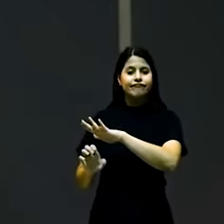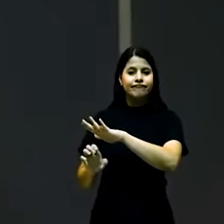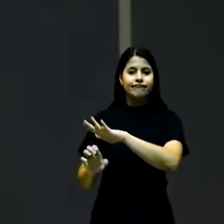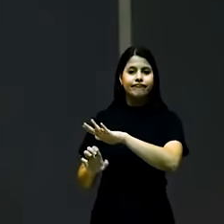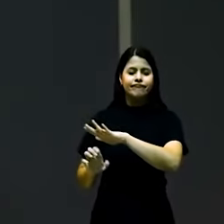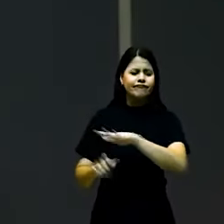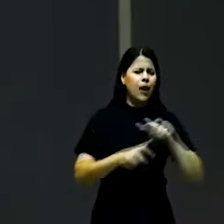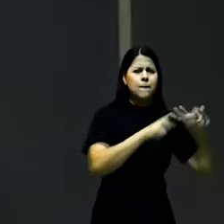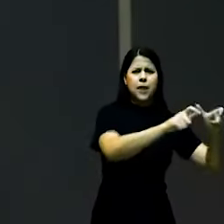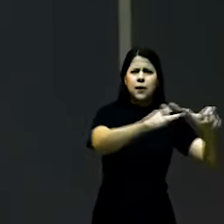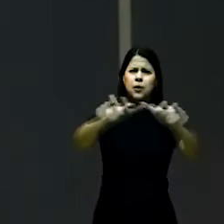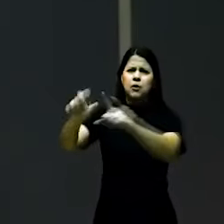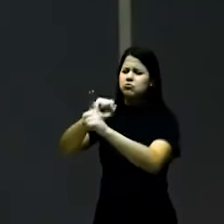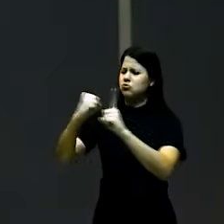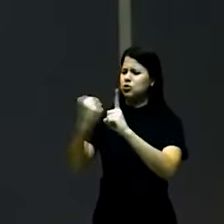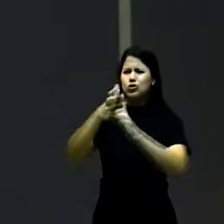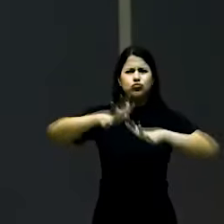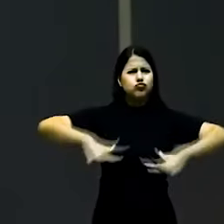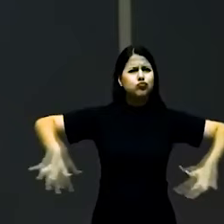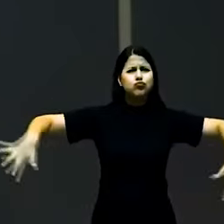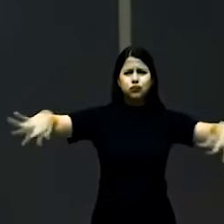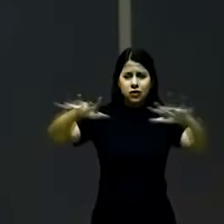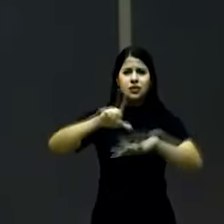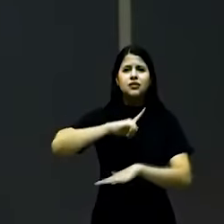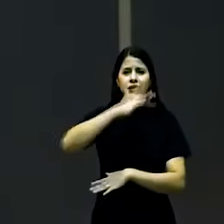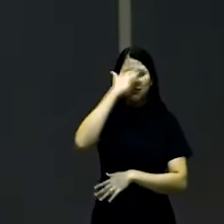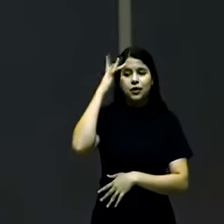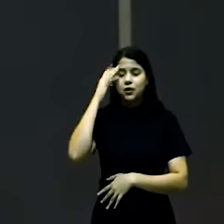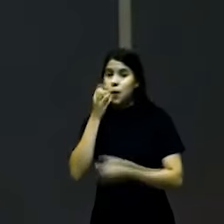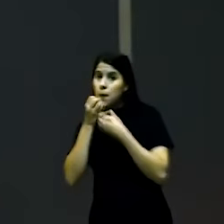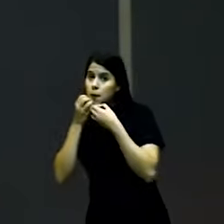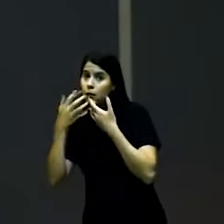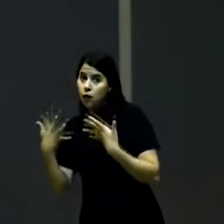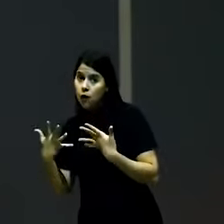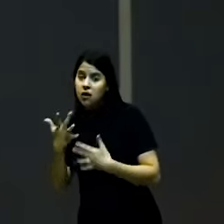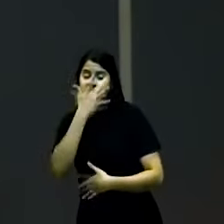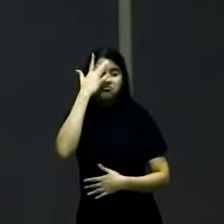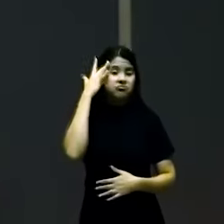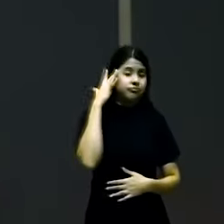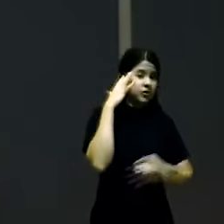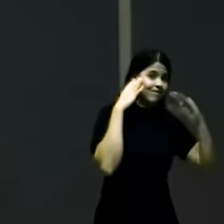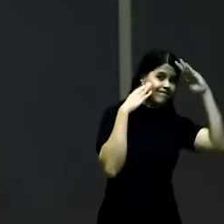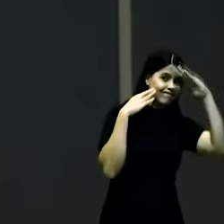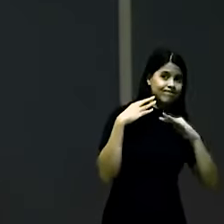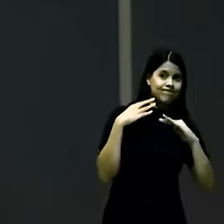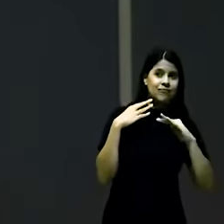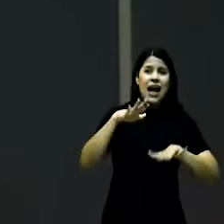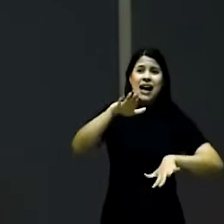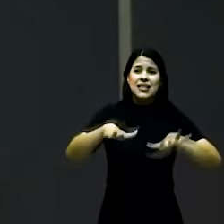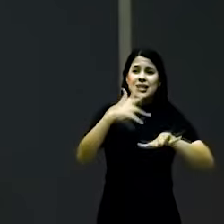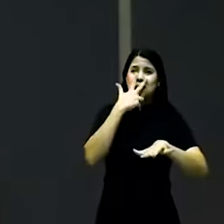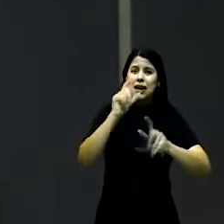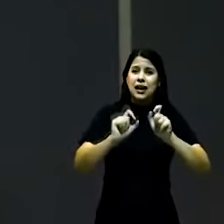assim é em toda a sociedade que a gente vive. Tem o bom e o ruim. E às vezes parece que tem mais